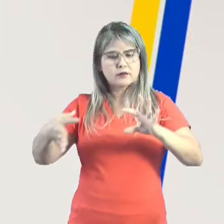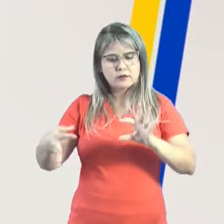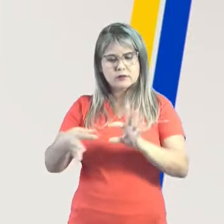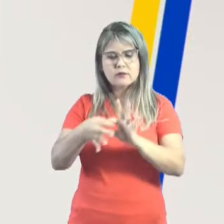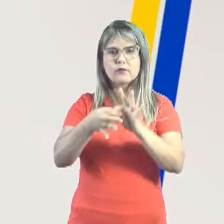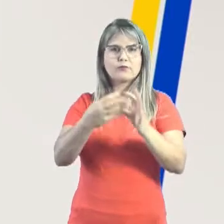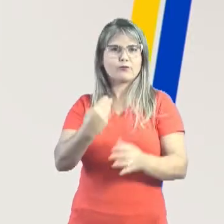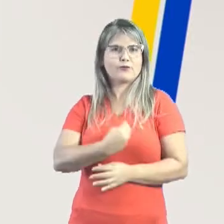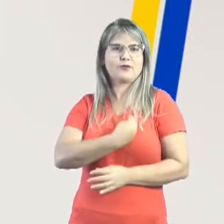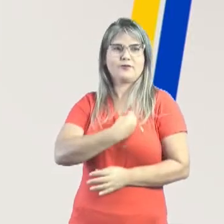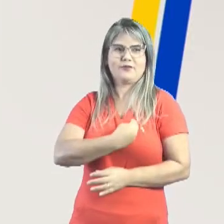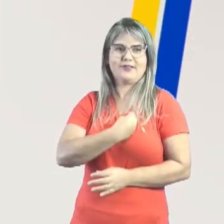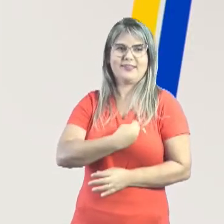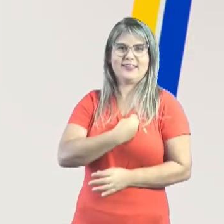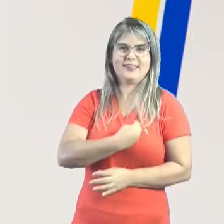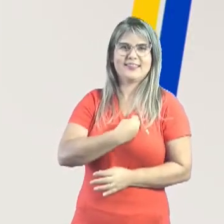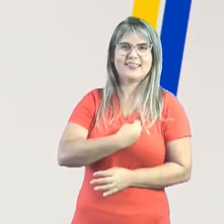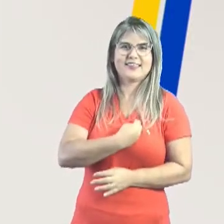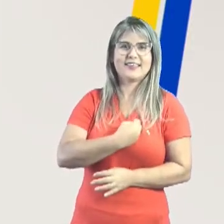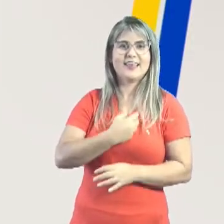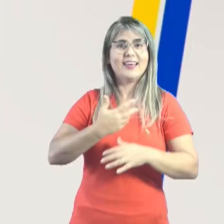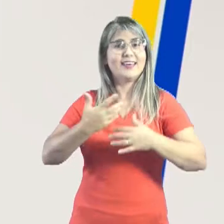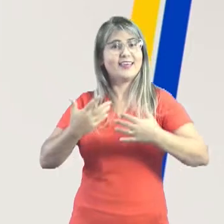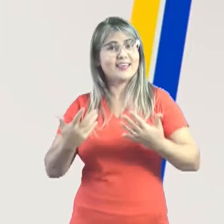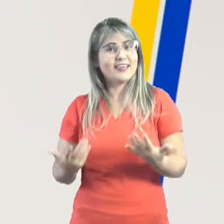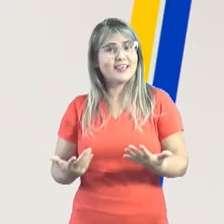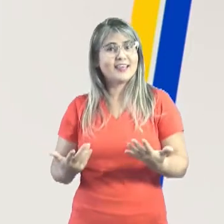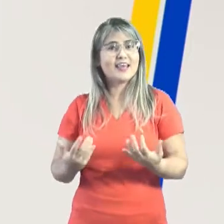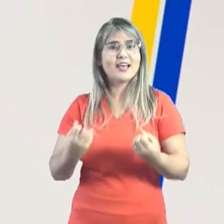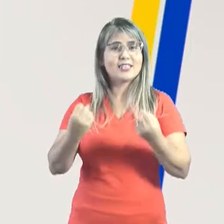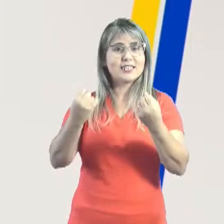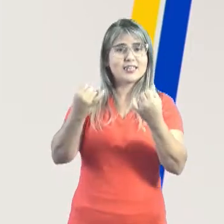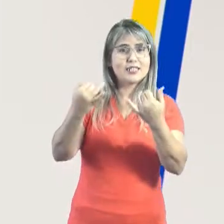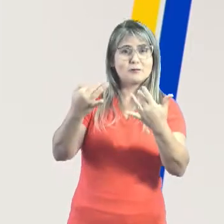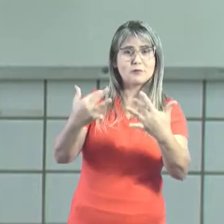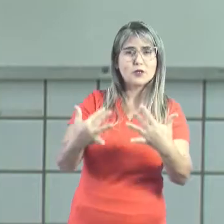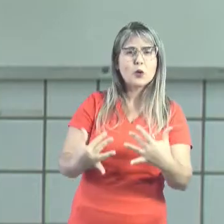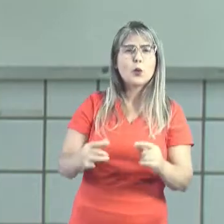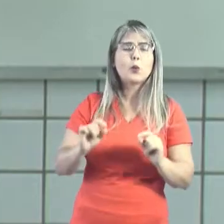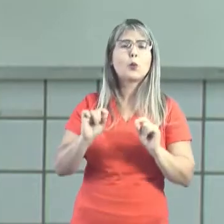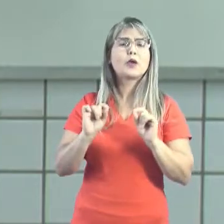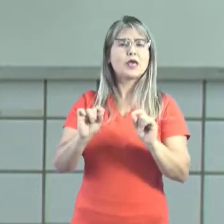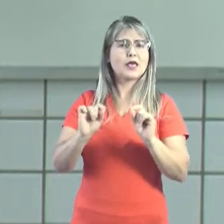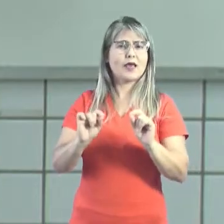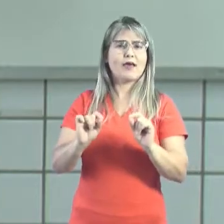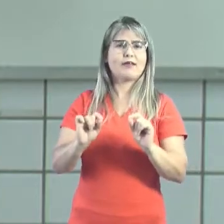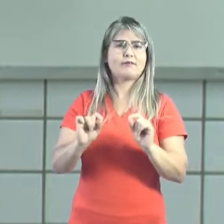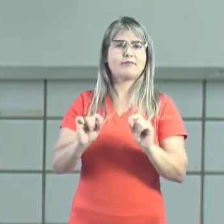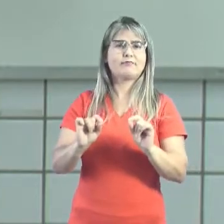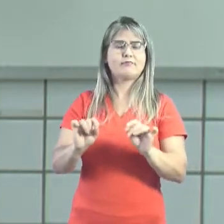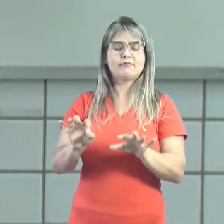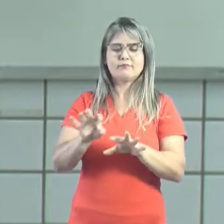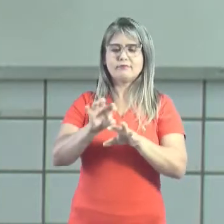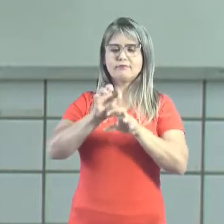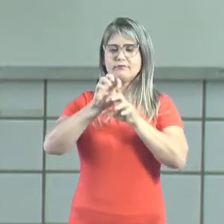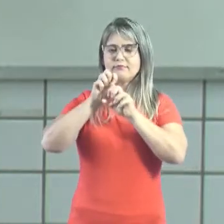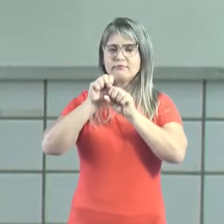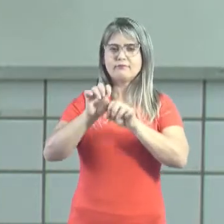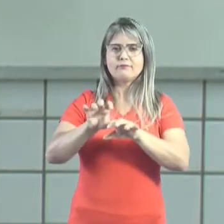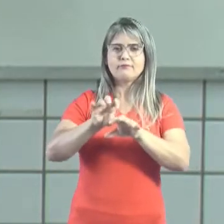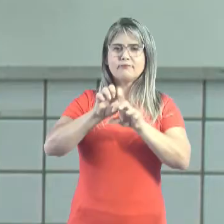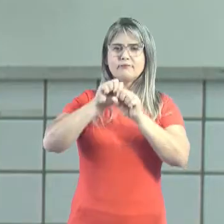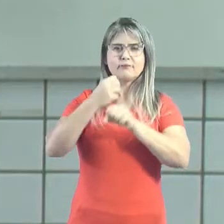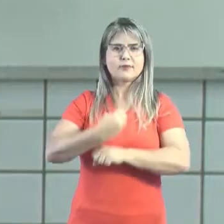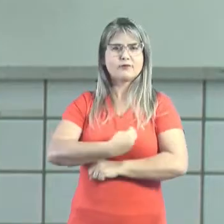aí a gente comentou o que era atividade vital, né? E aí chegamos à conclusão que a